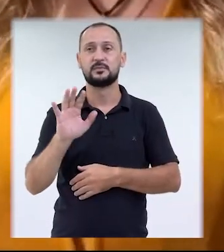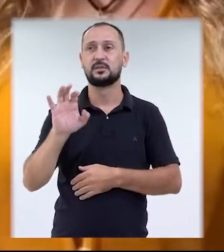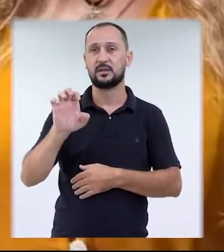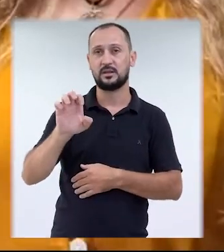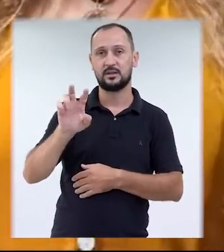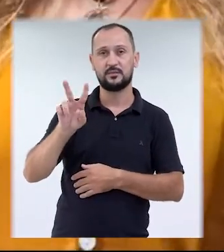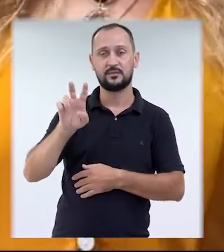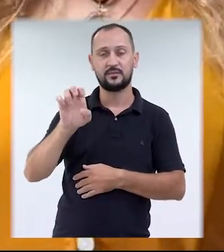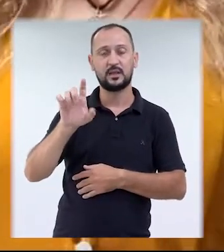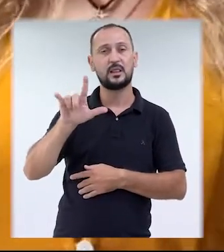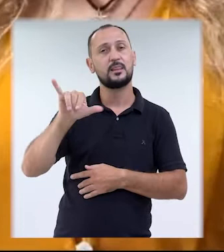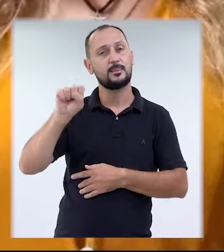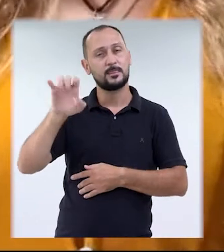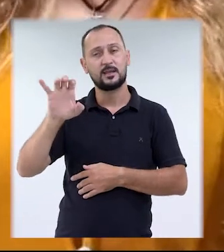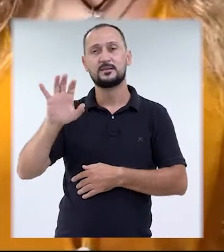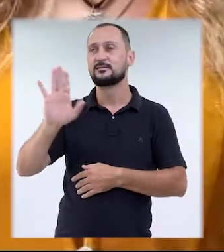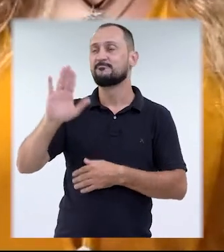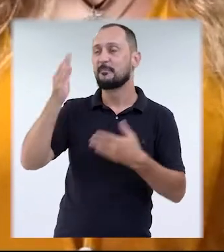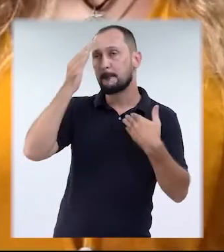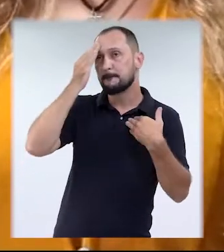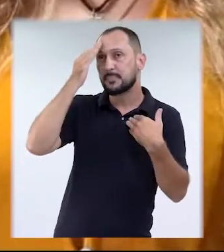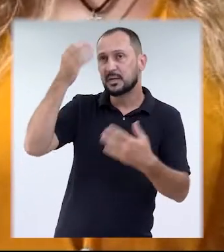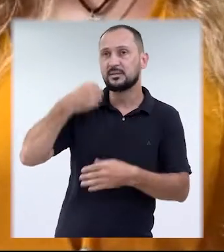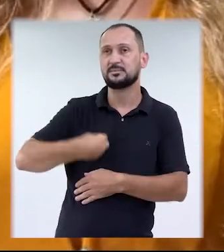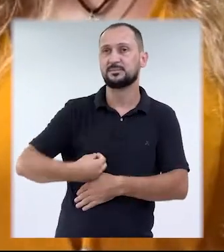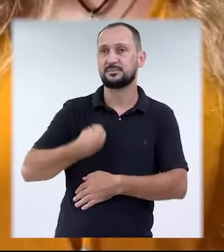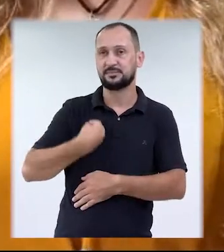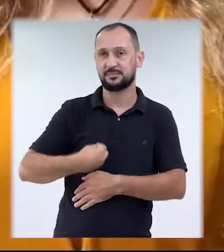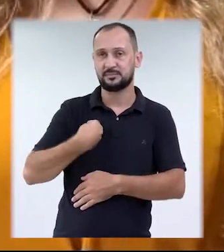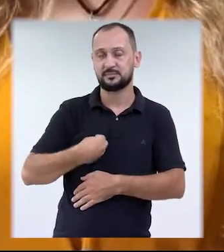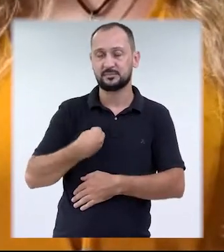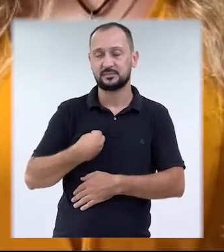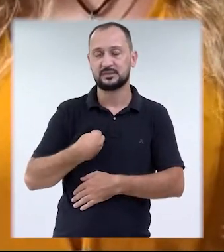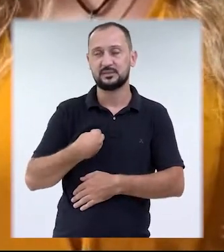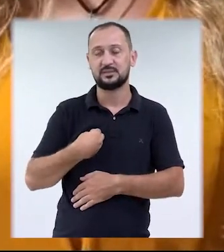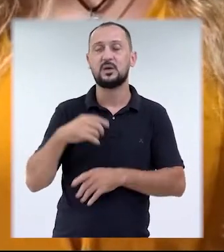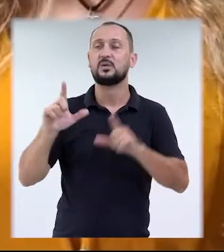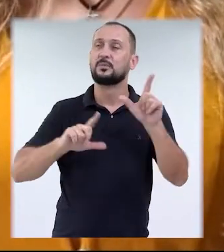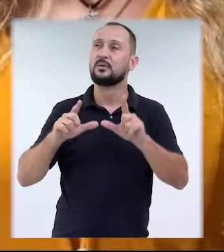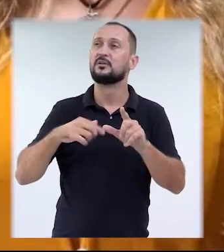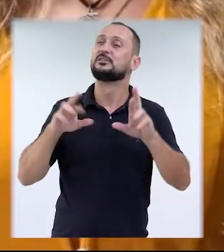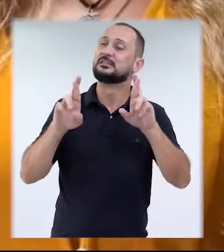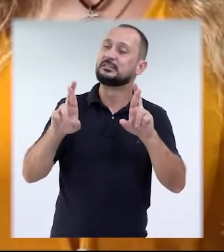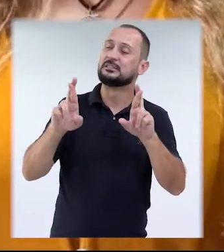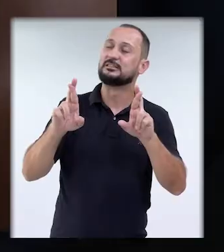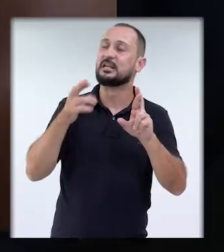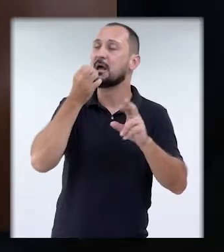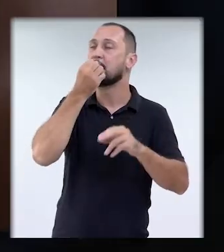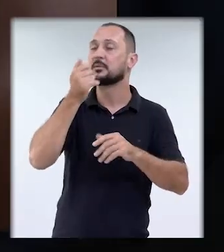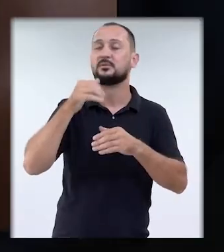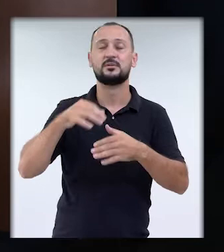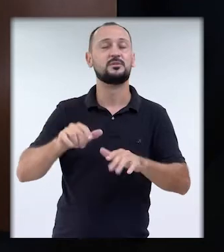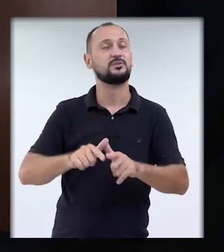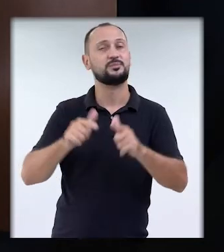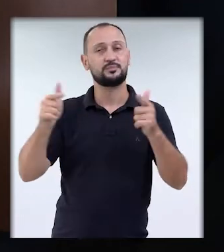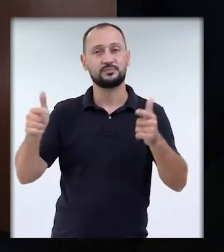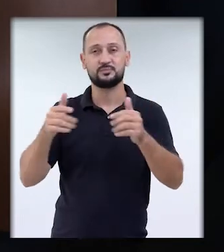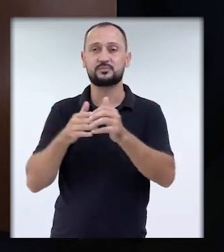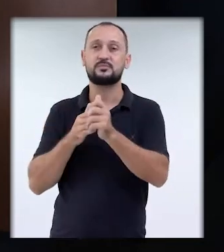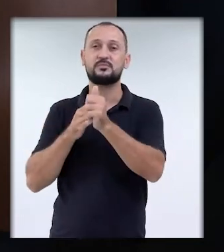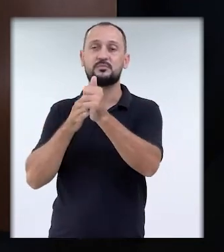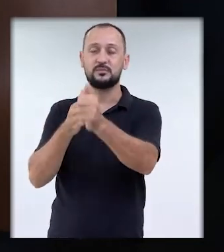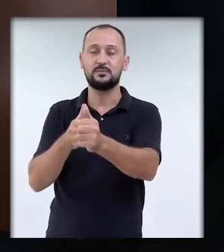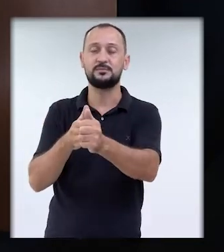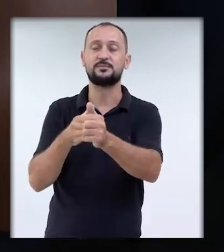da Evelise. Evelise, muito obrigado pela sua participação aqui no programa. Eu desejo muita sorte aí no comando desse